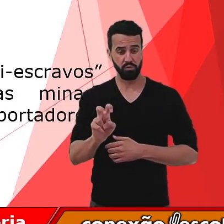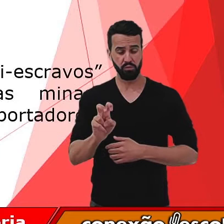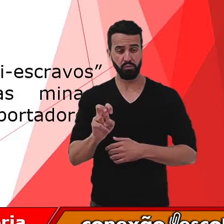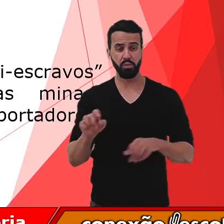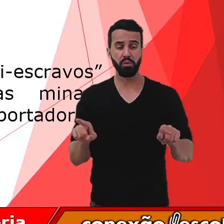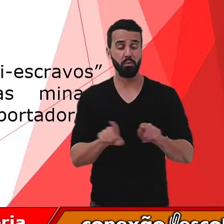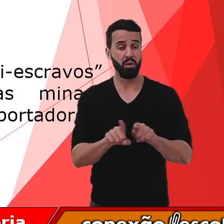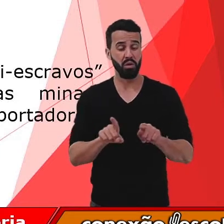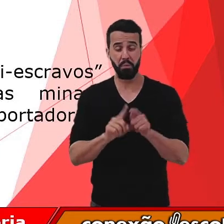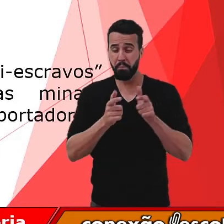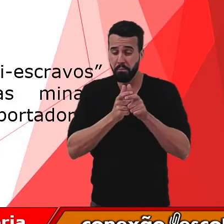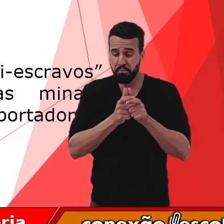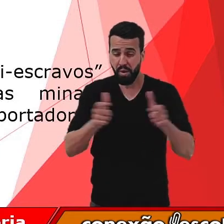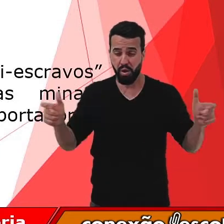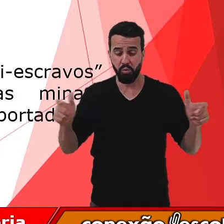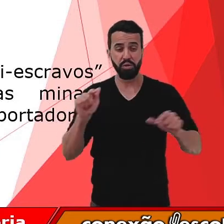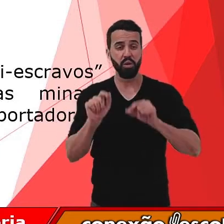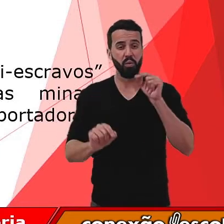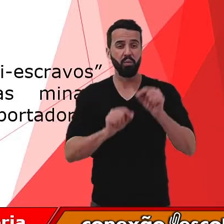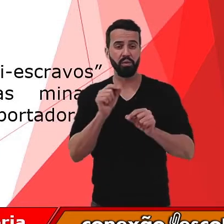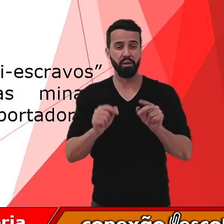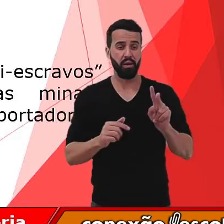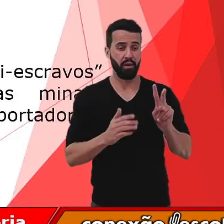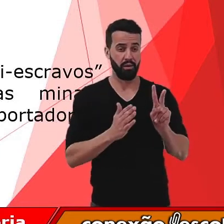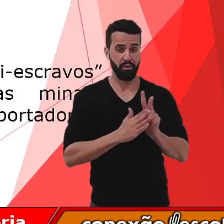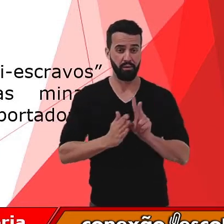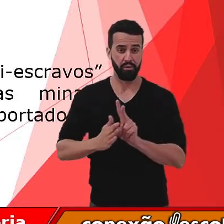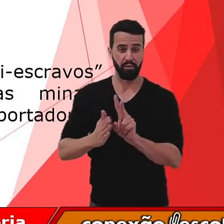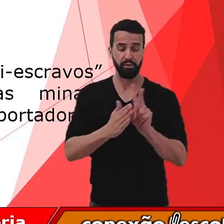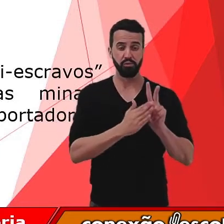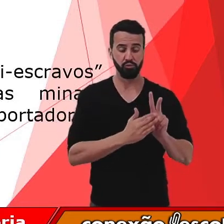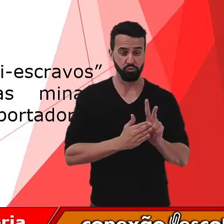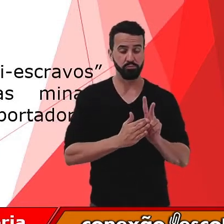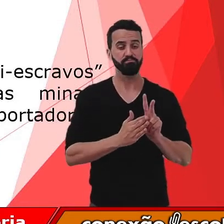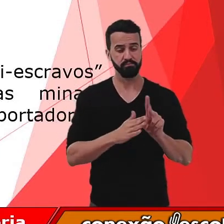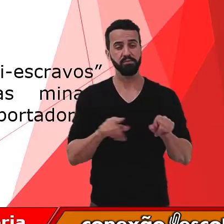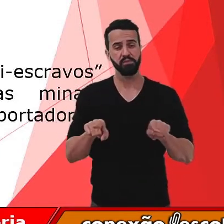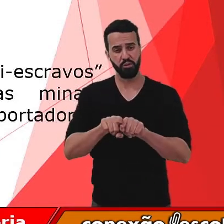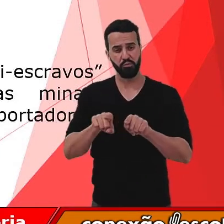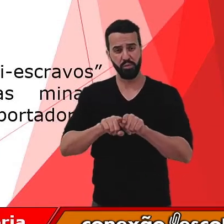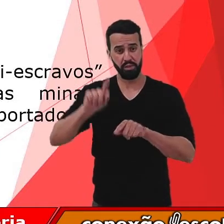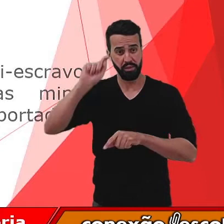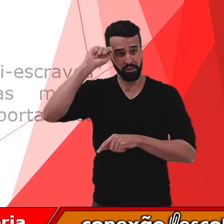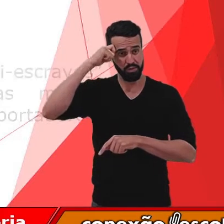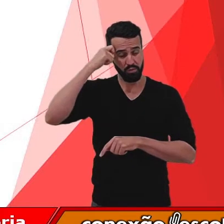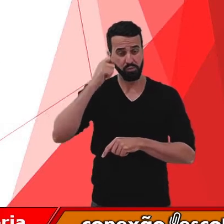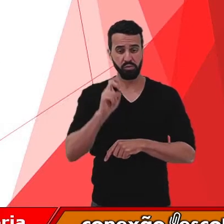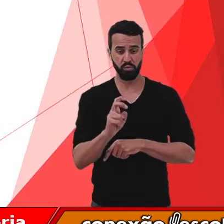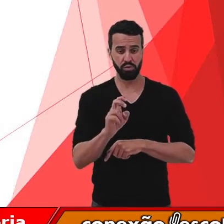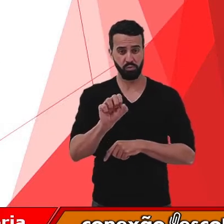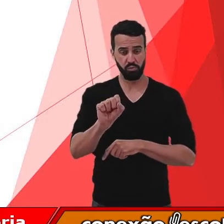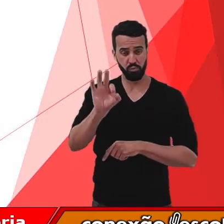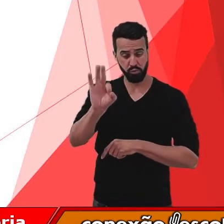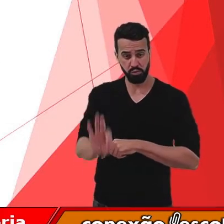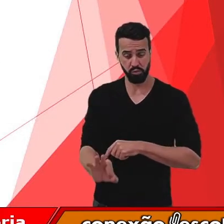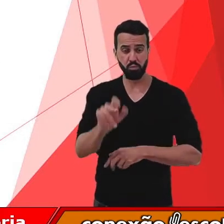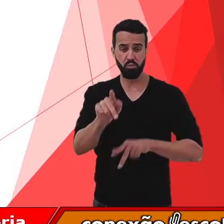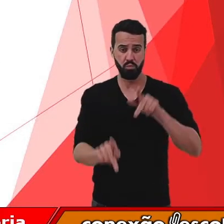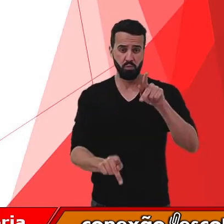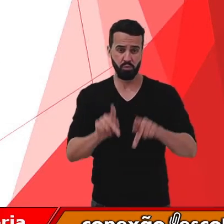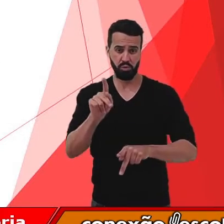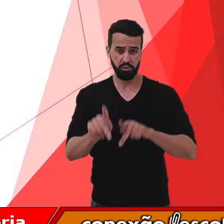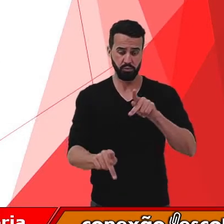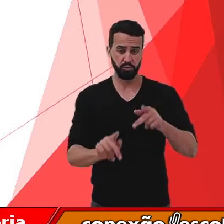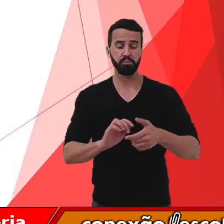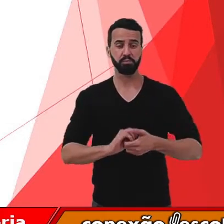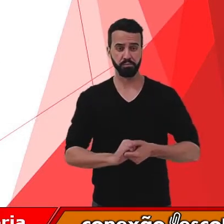massa populacional, índios e negros, com 58% da população. Essas